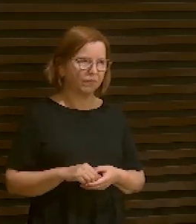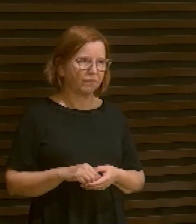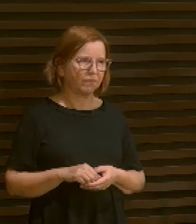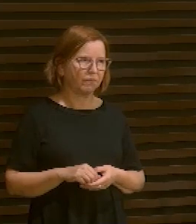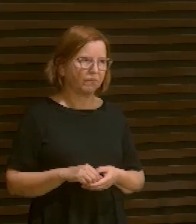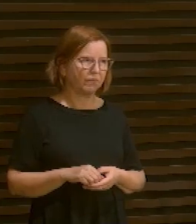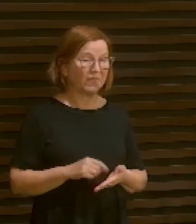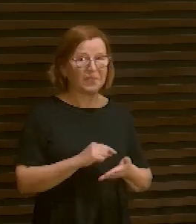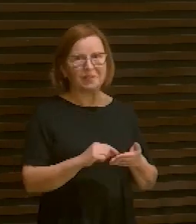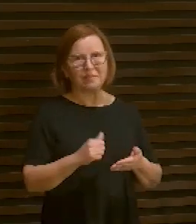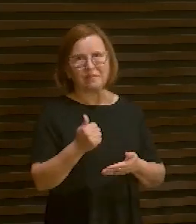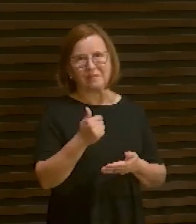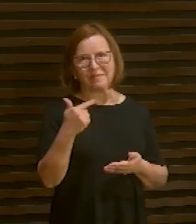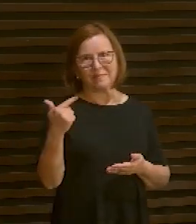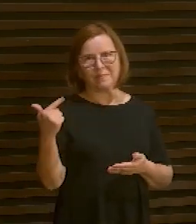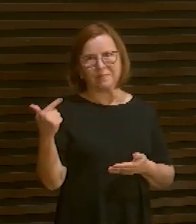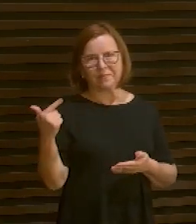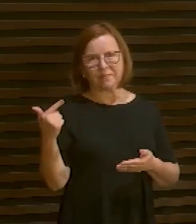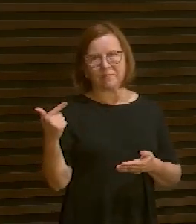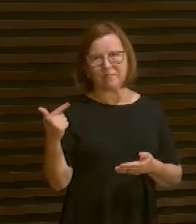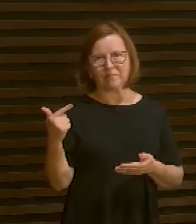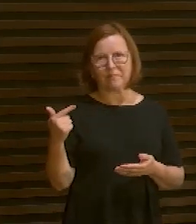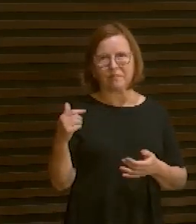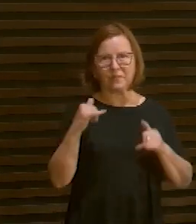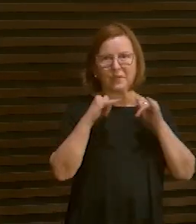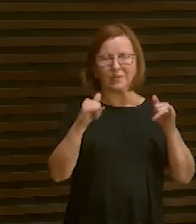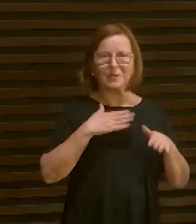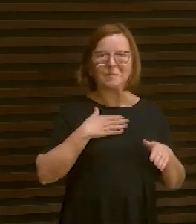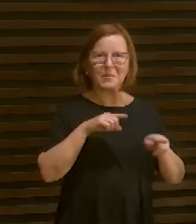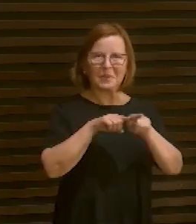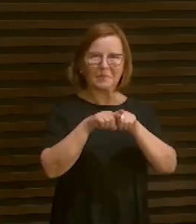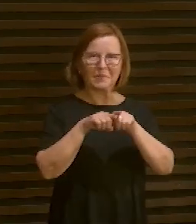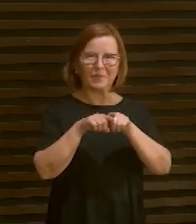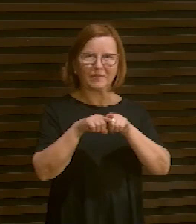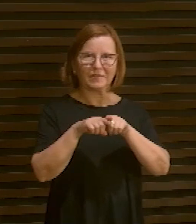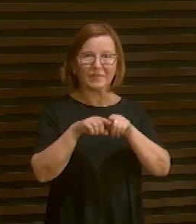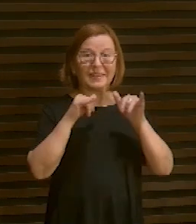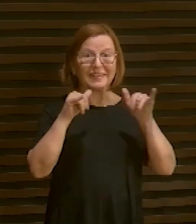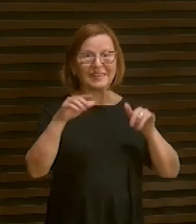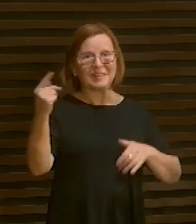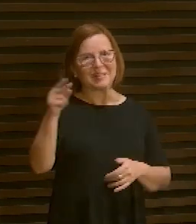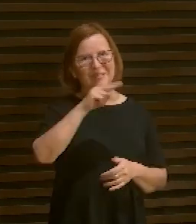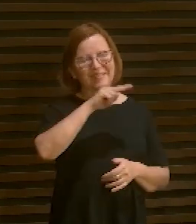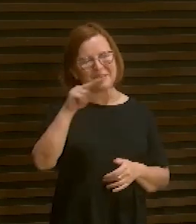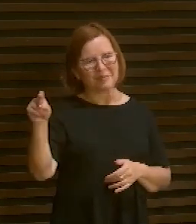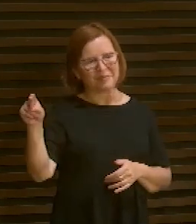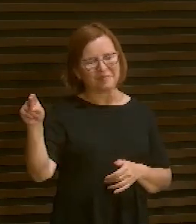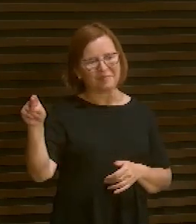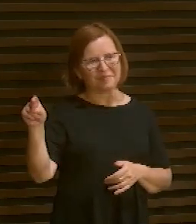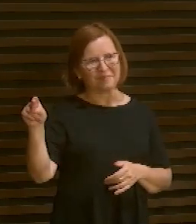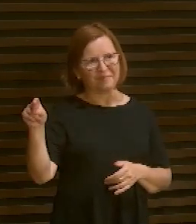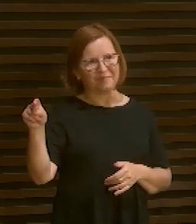No versículo 12, dizendo a meus irmãos: declararei o teu